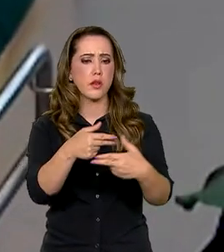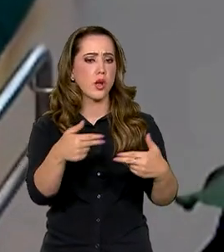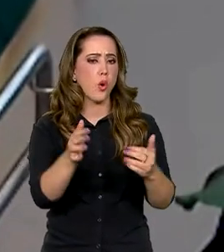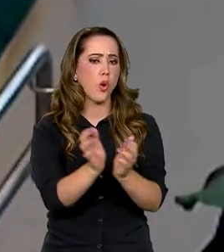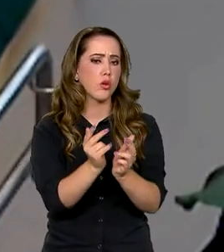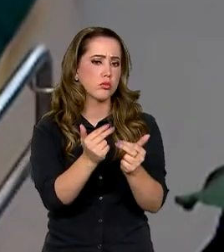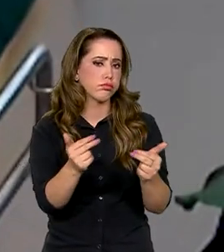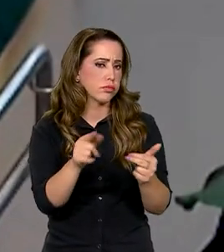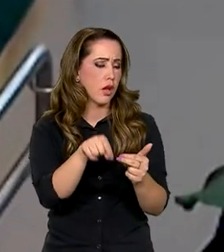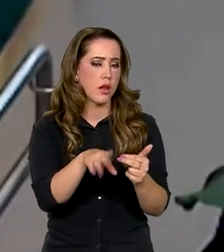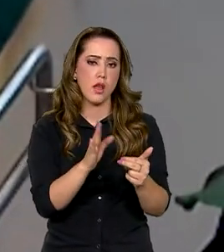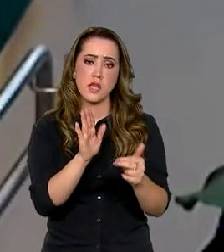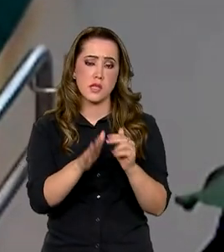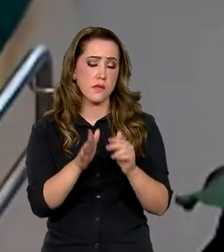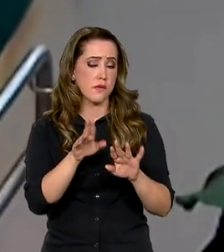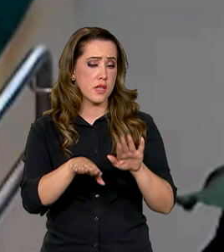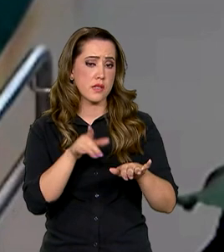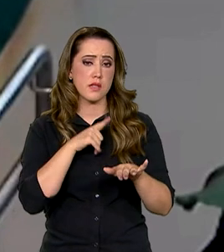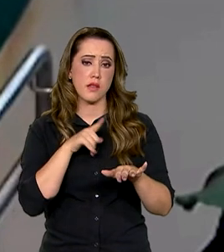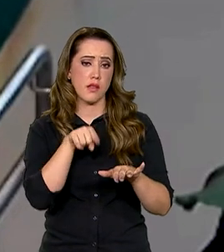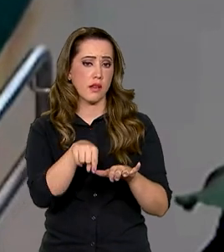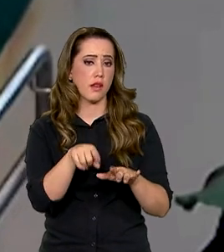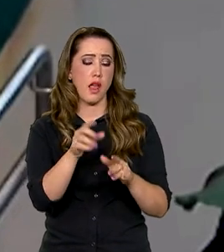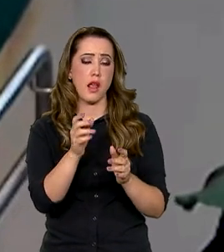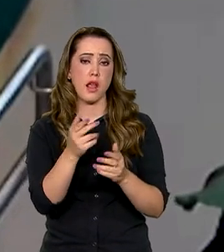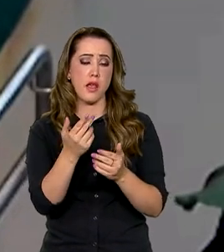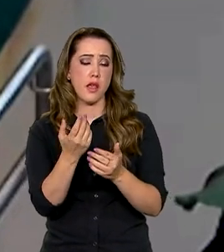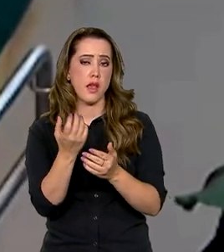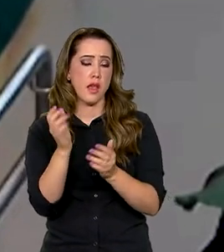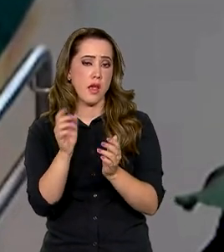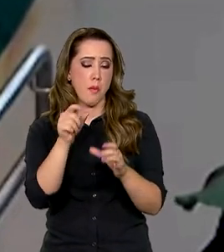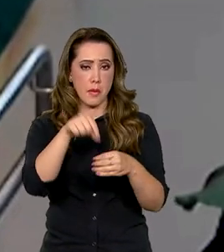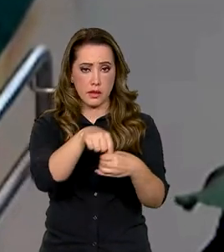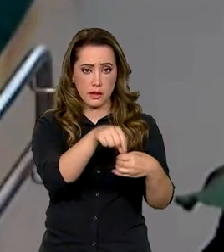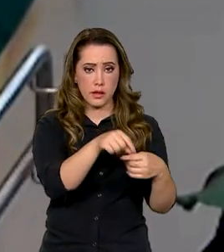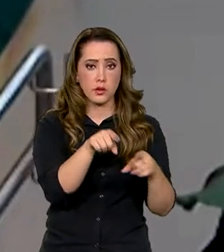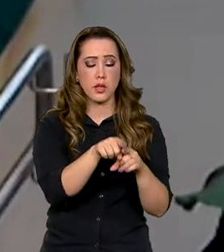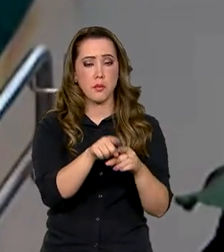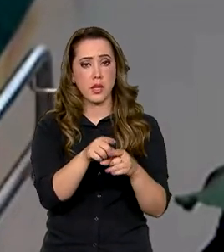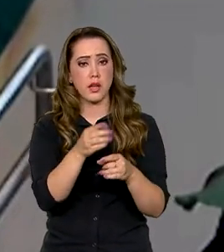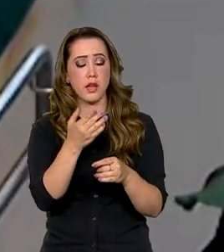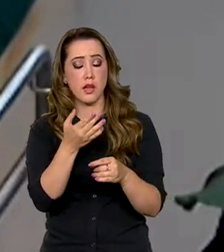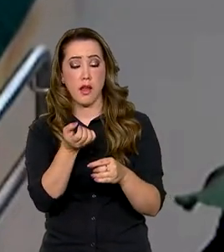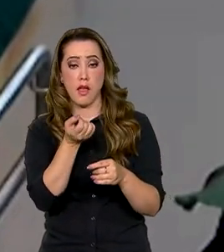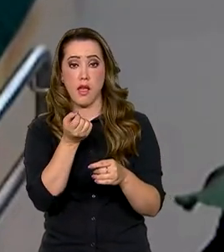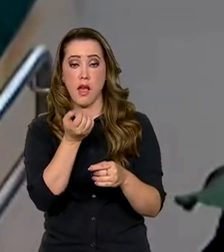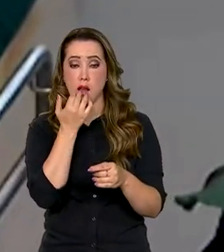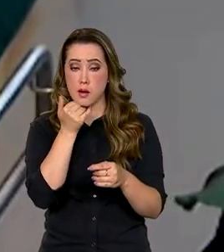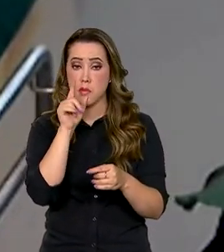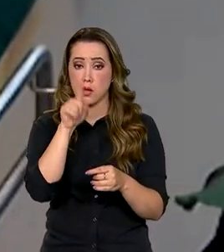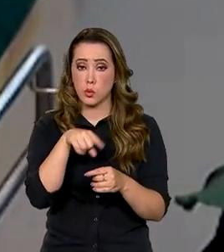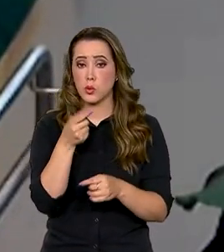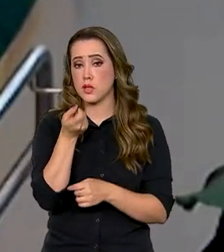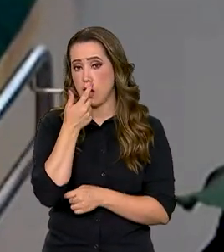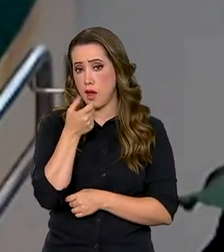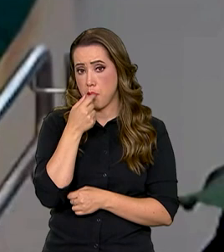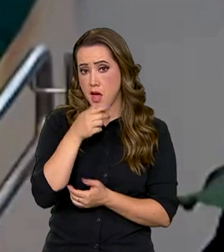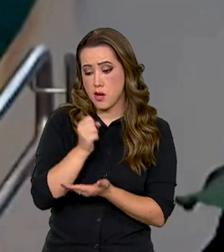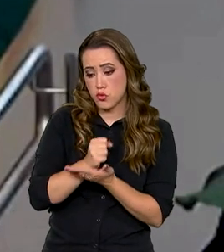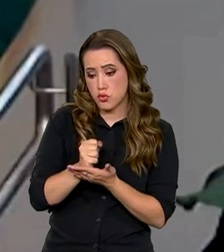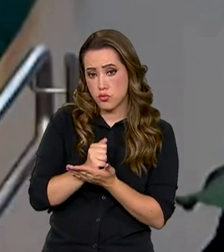plantas medicinais, fitoterápicas. E aí se recupera também a medicina tradicional do